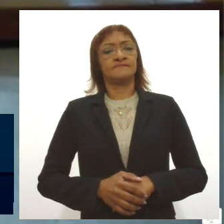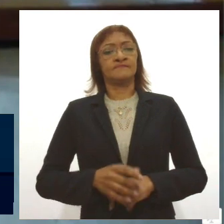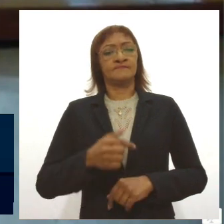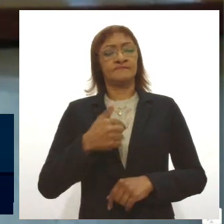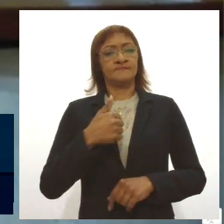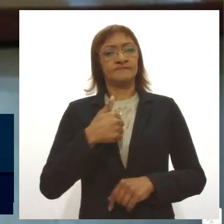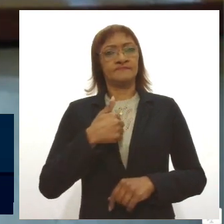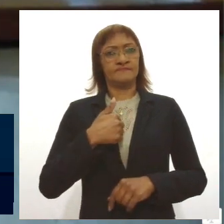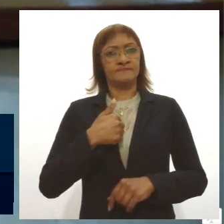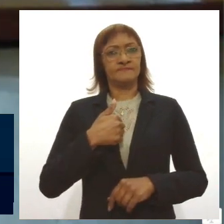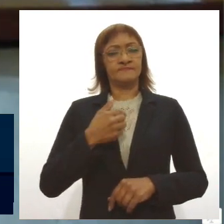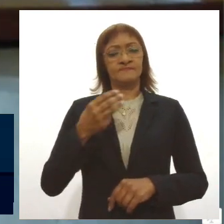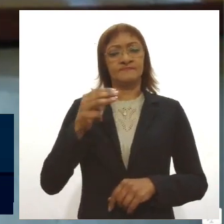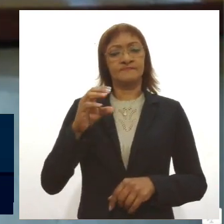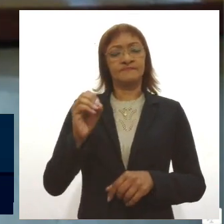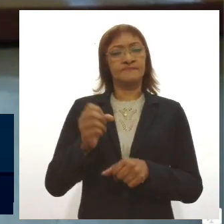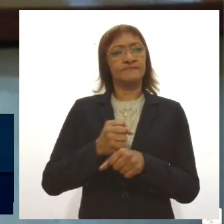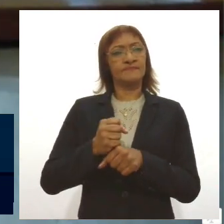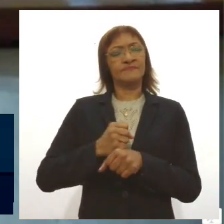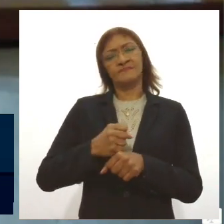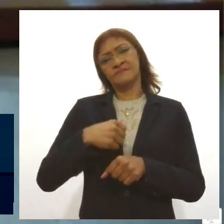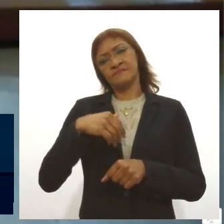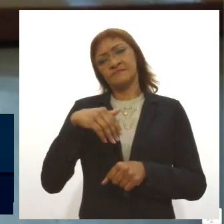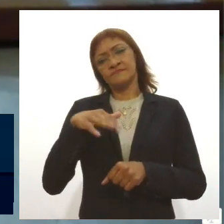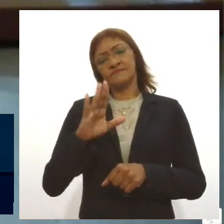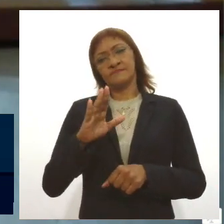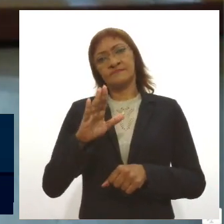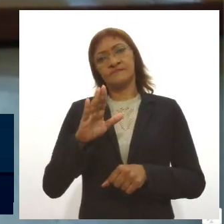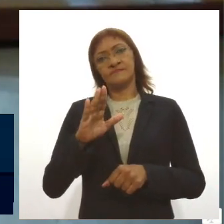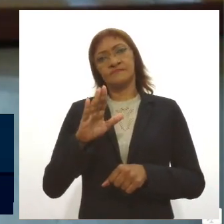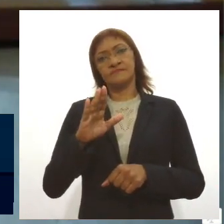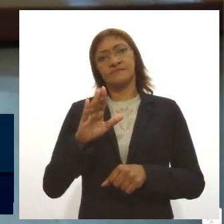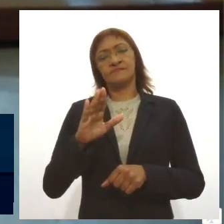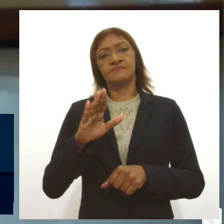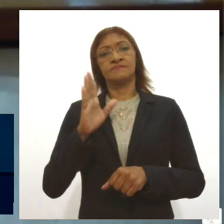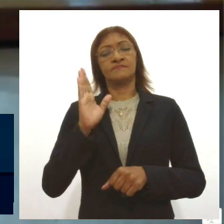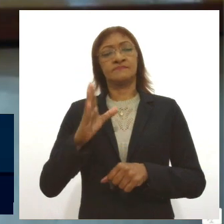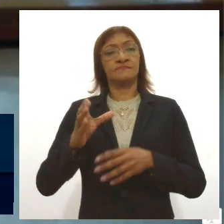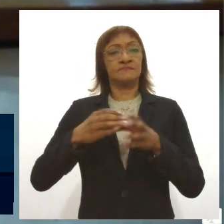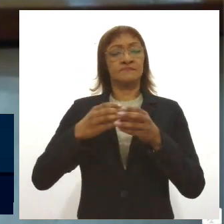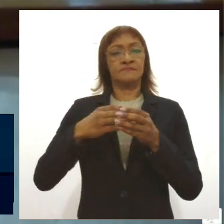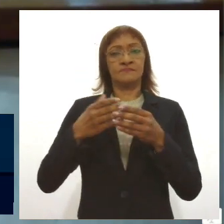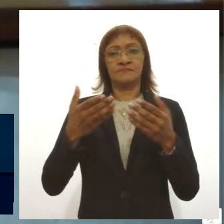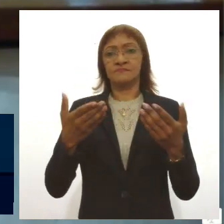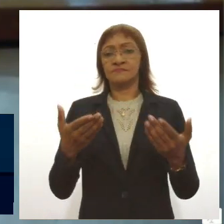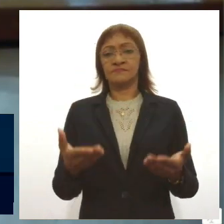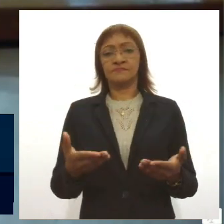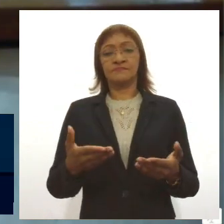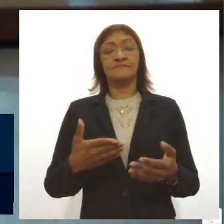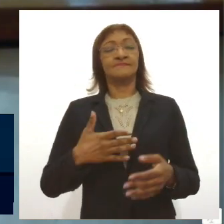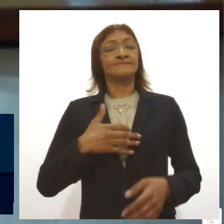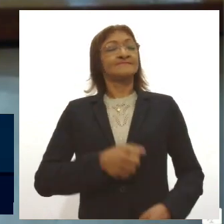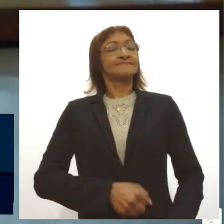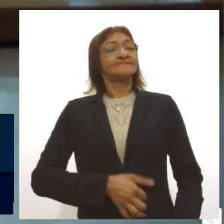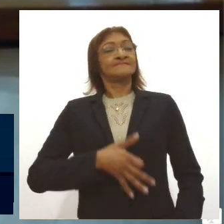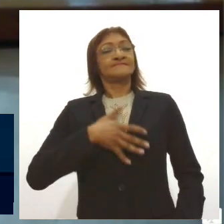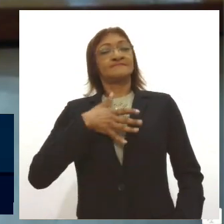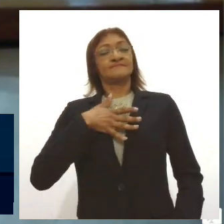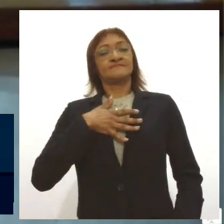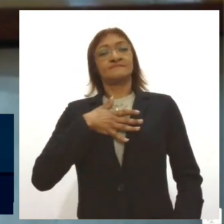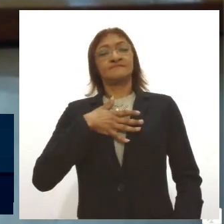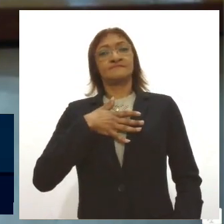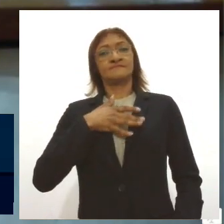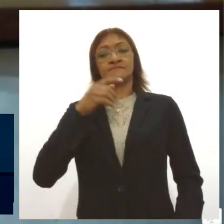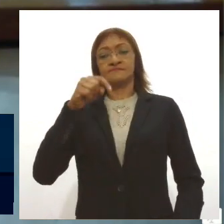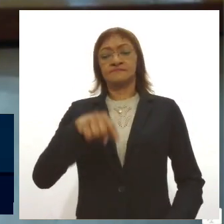particularmente, eu tenho mais de 30 anos de serviço público. Eu tenho um orgulho danado de poder chegar nesta casa e dizer que,